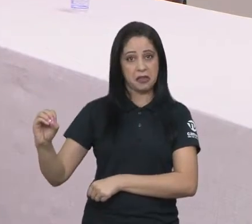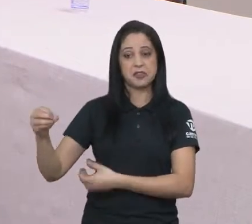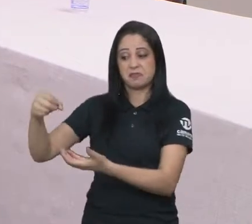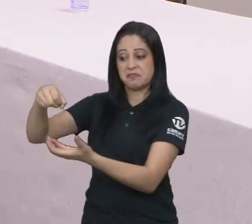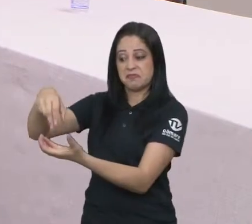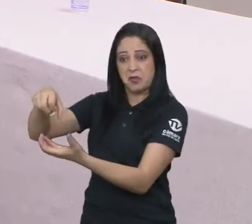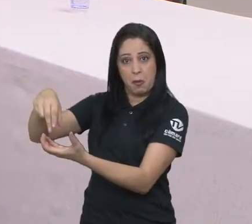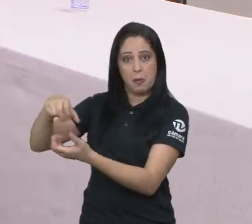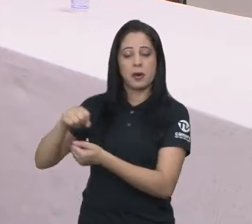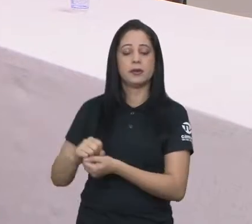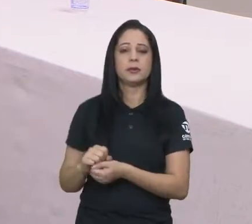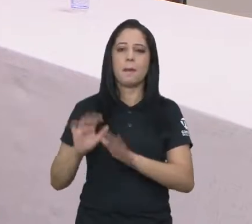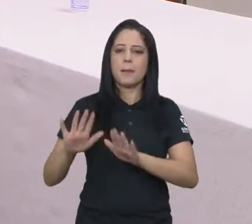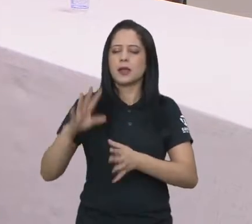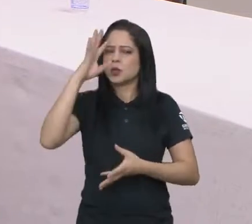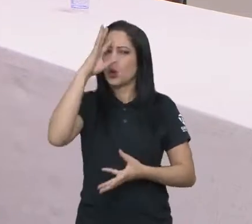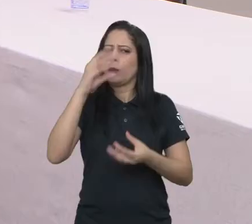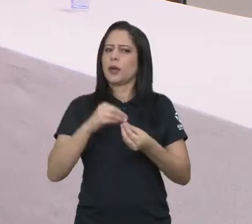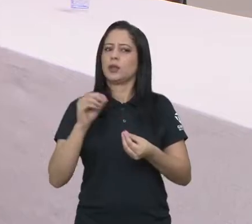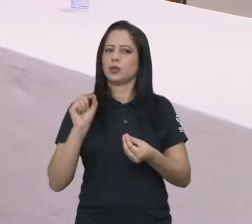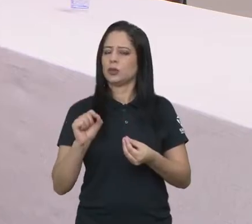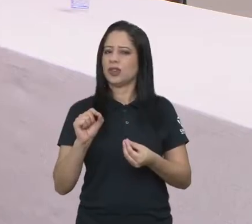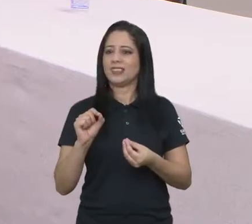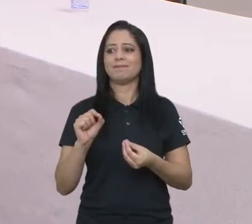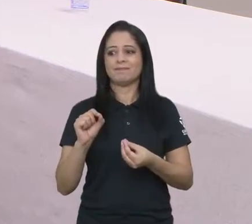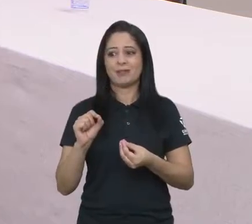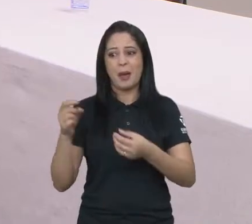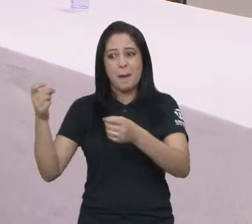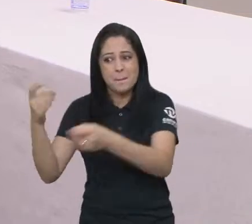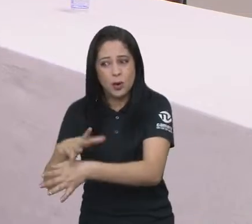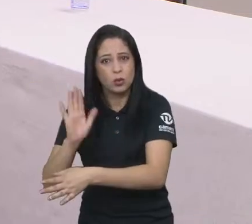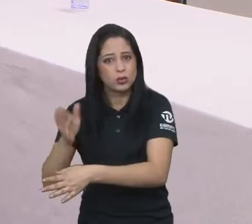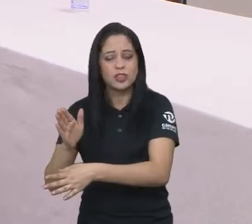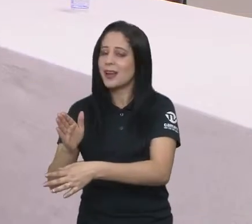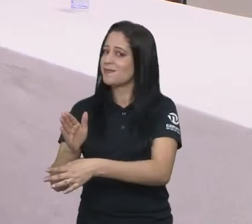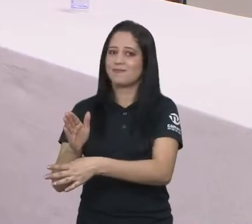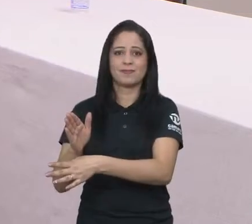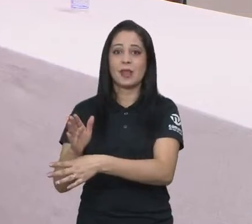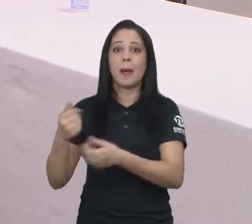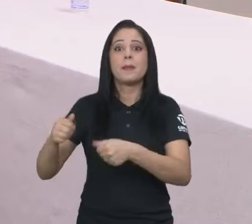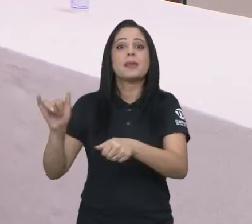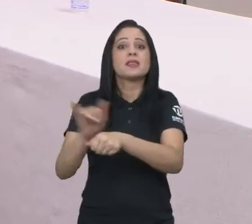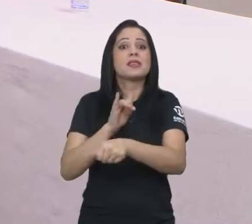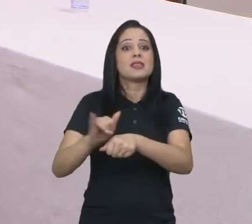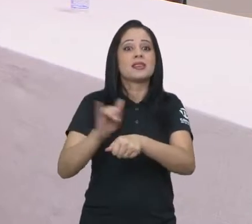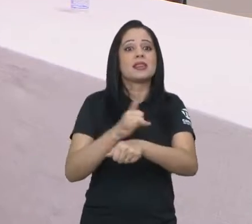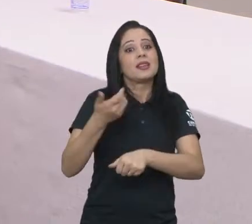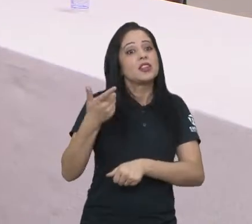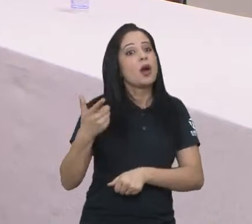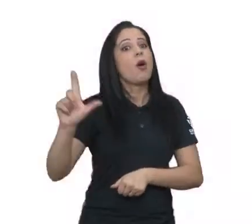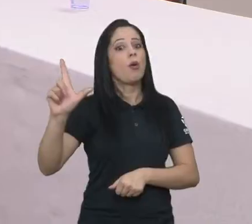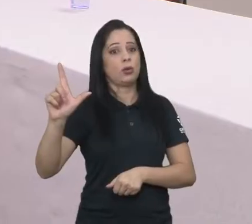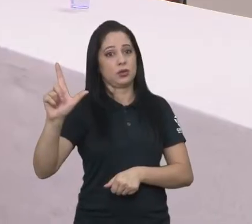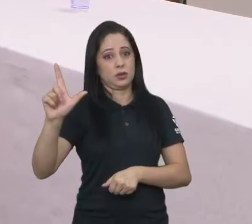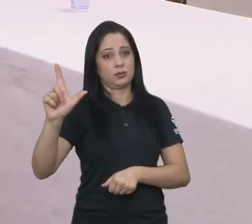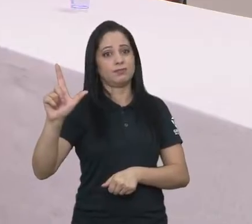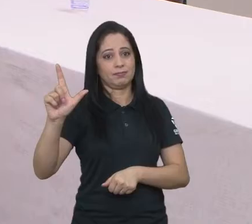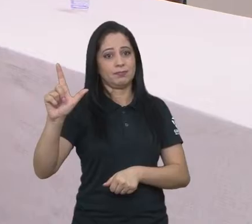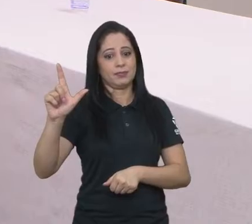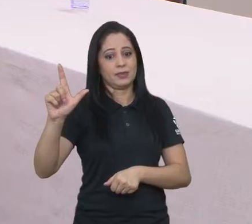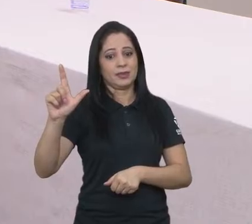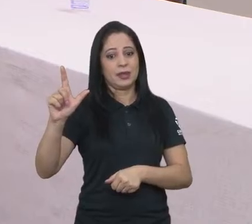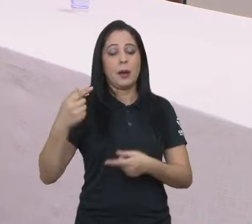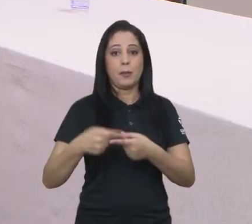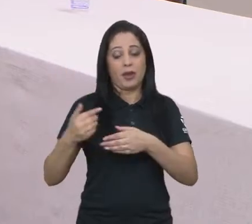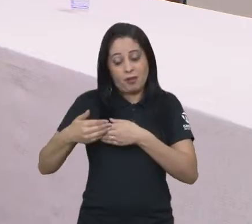bem conduzido pela Urban. Mas nós entendemos que isso não é suficiente, né? Nós temos que adotar iniciativas para que a